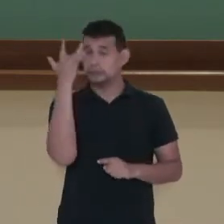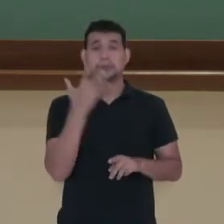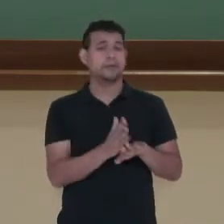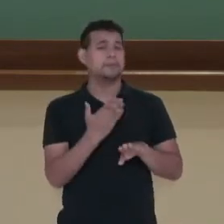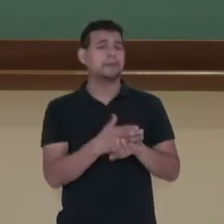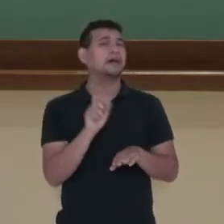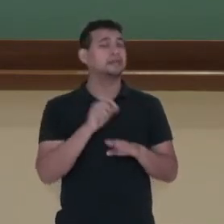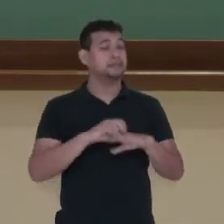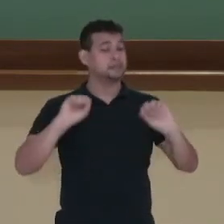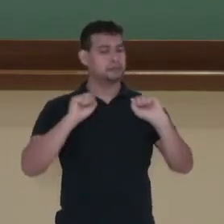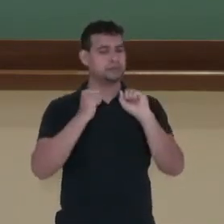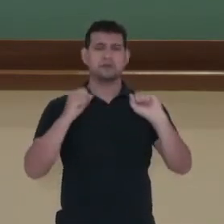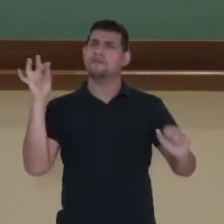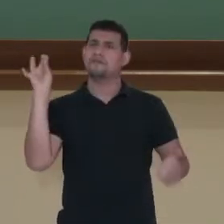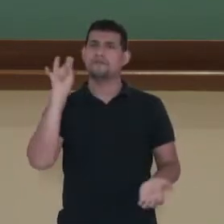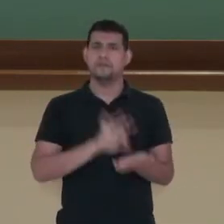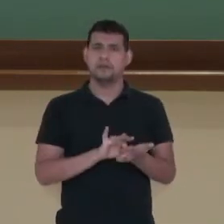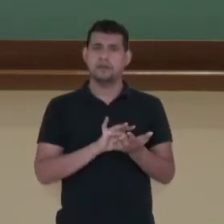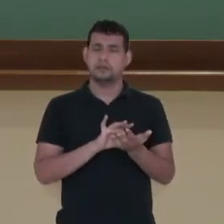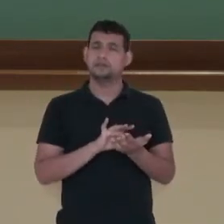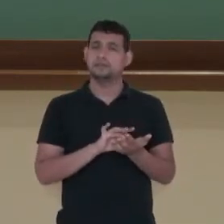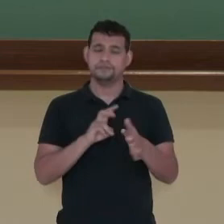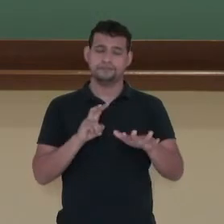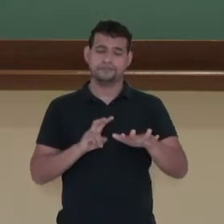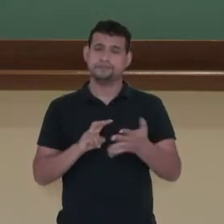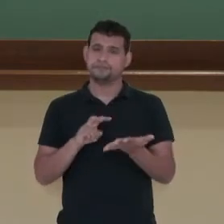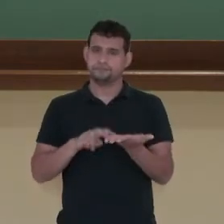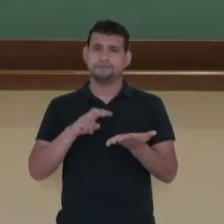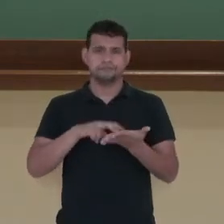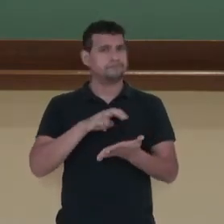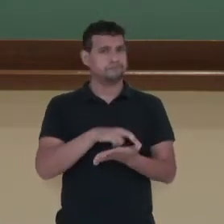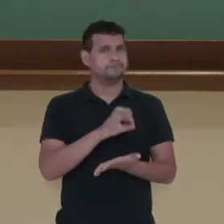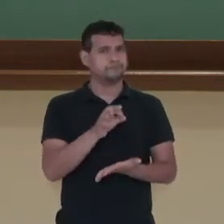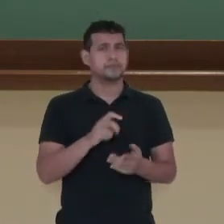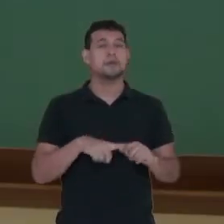do esporte parkour.